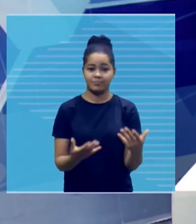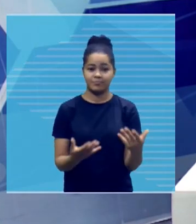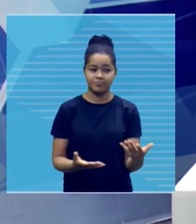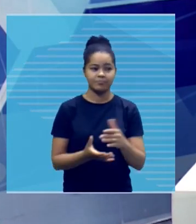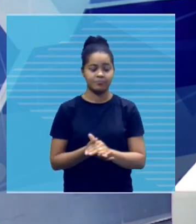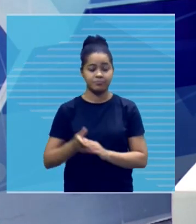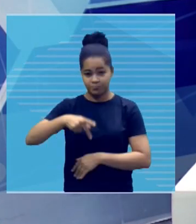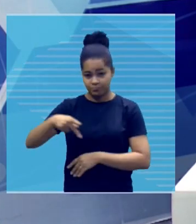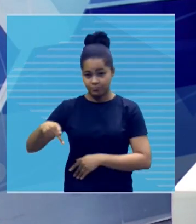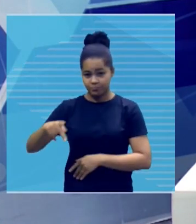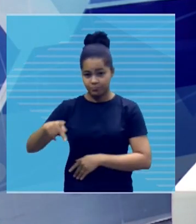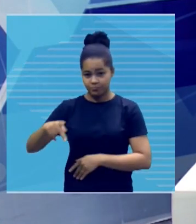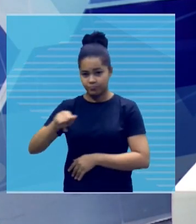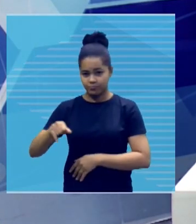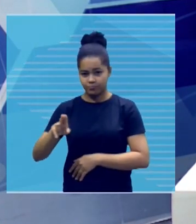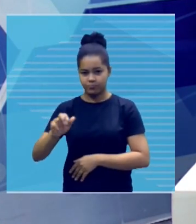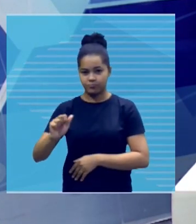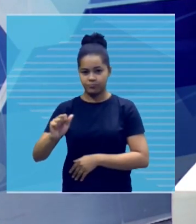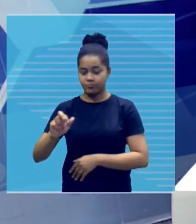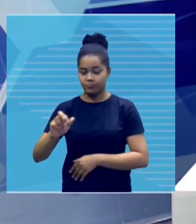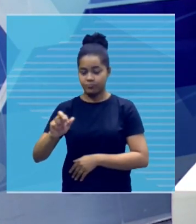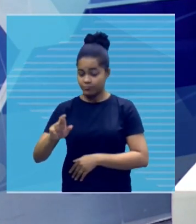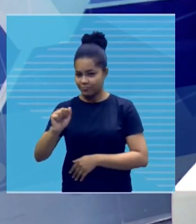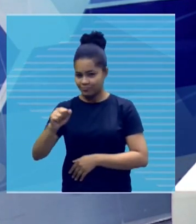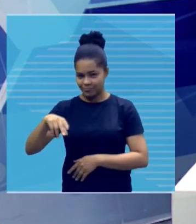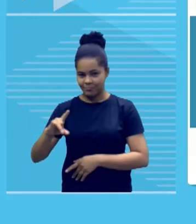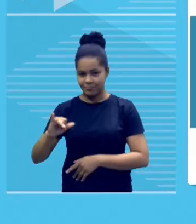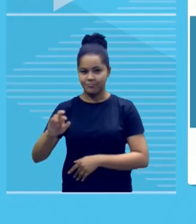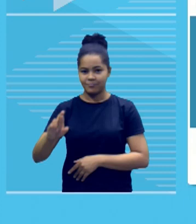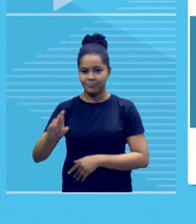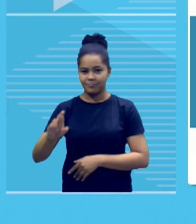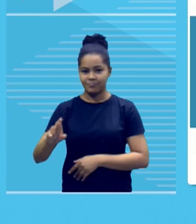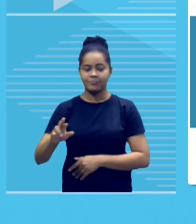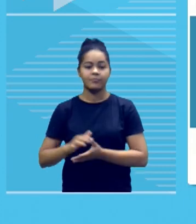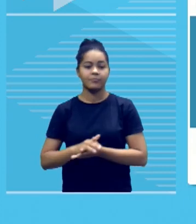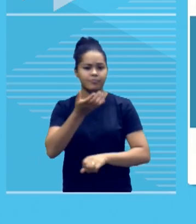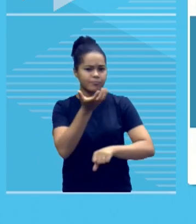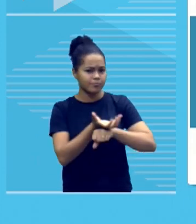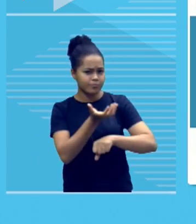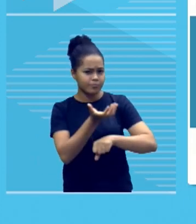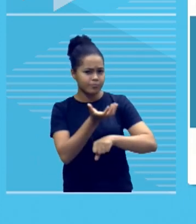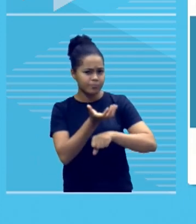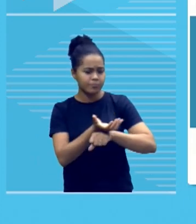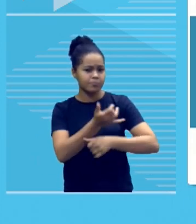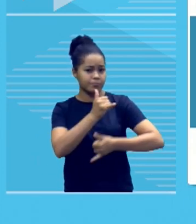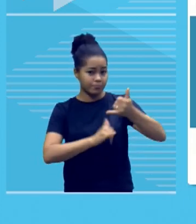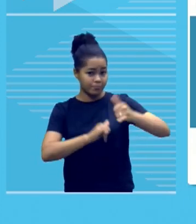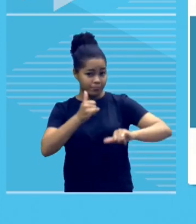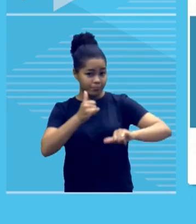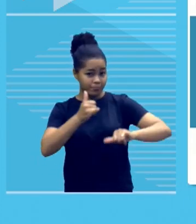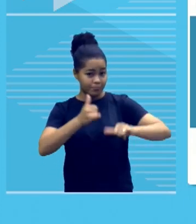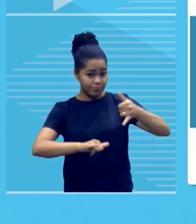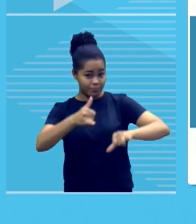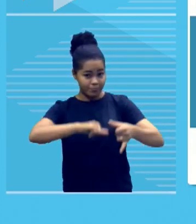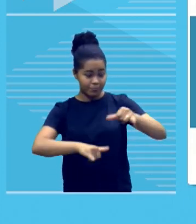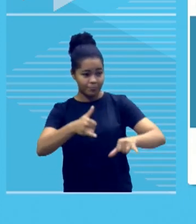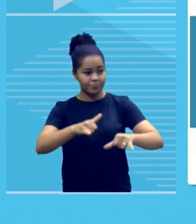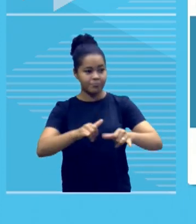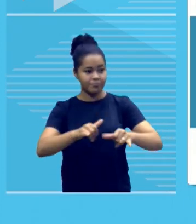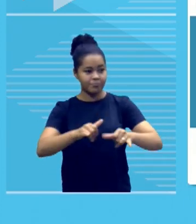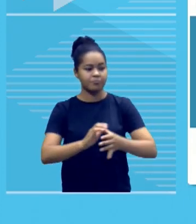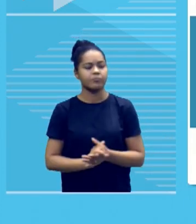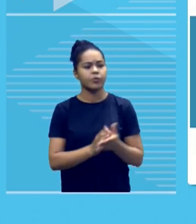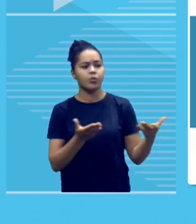só Professor Jurandir Soares a disciplina química nós estamos estudando a isomeria plana